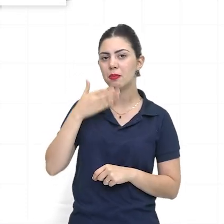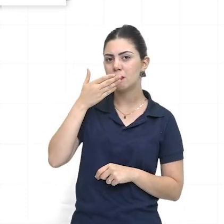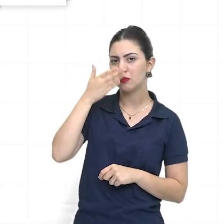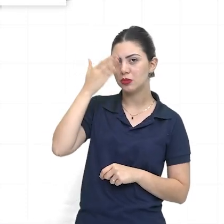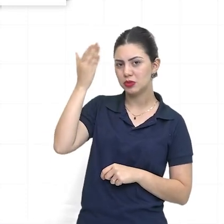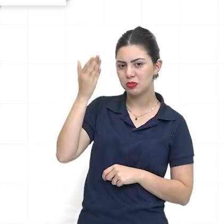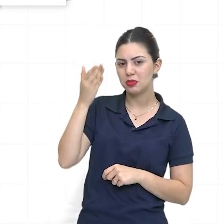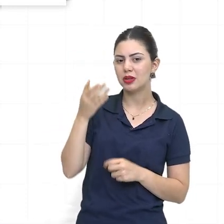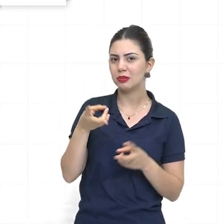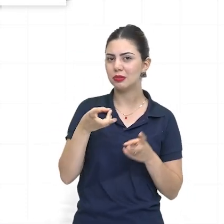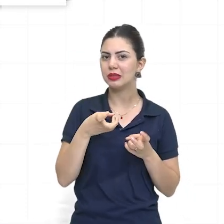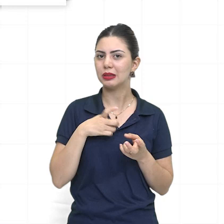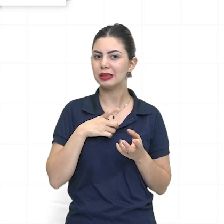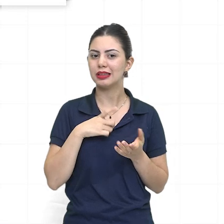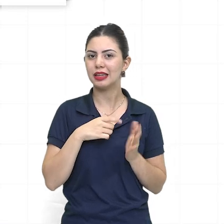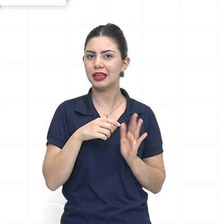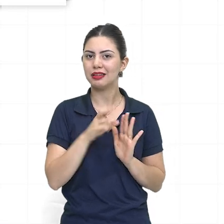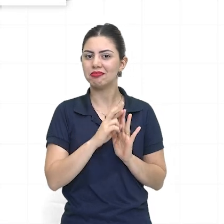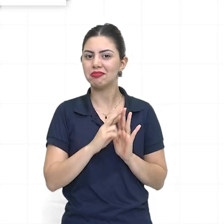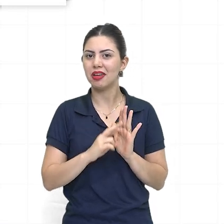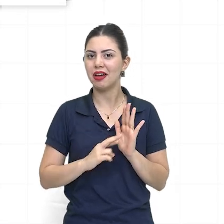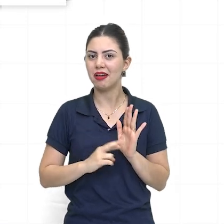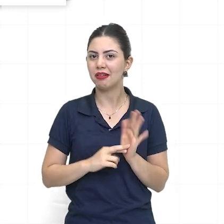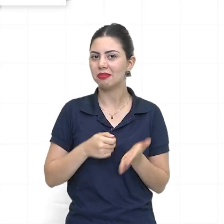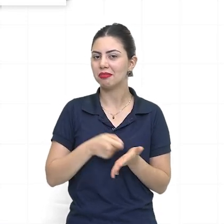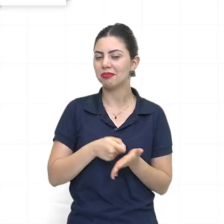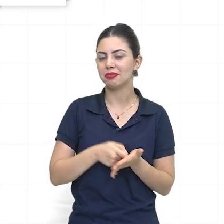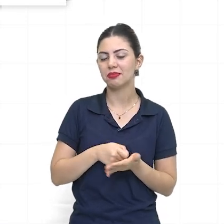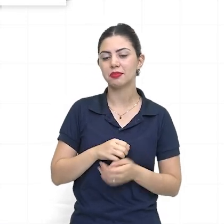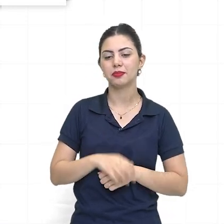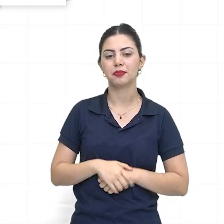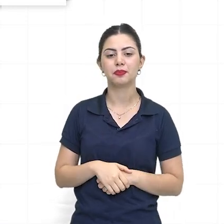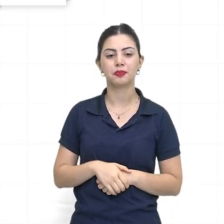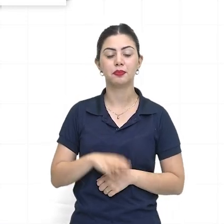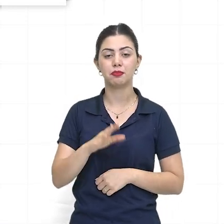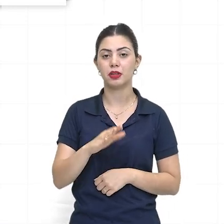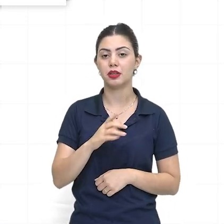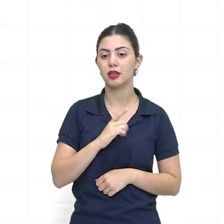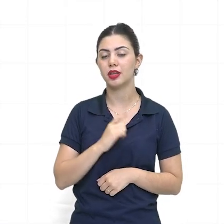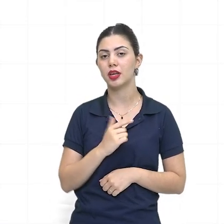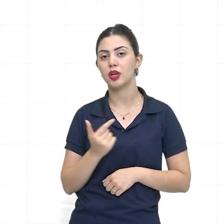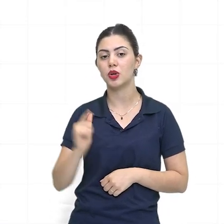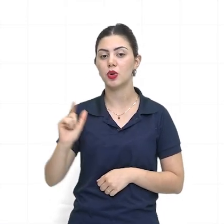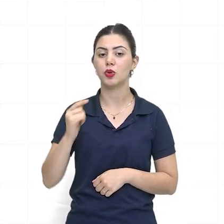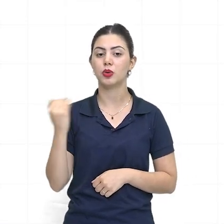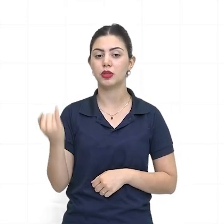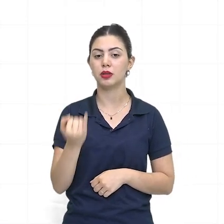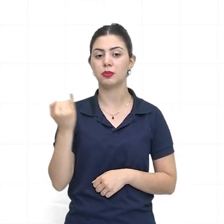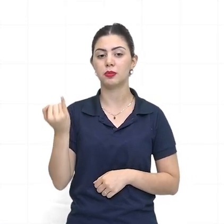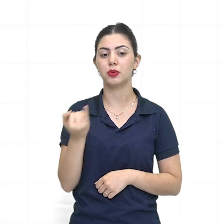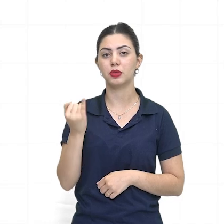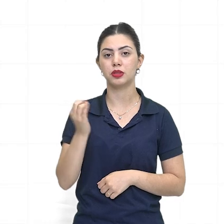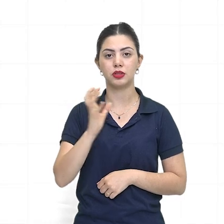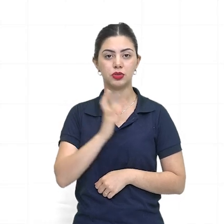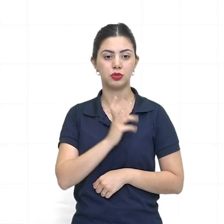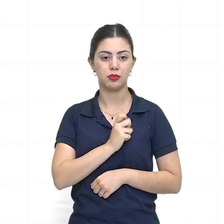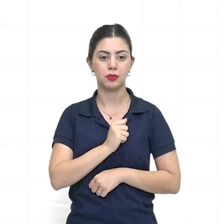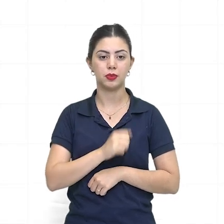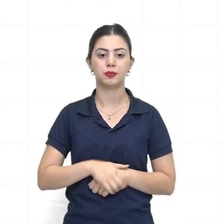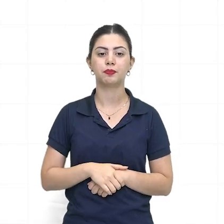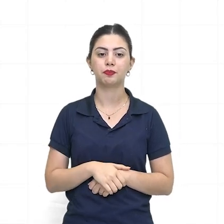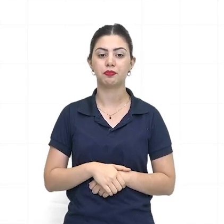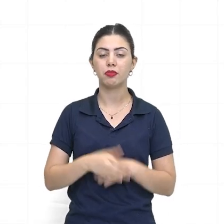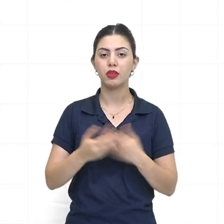mais exigente, inclusive, na minha análise. Mas vamos ver aqui uma outra mensagem muito importante sobre a questão do amor. O amor